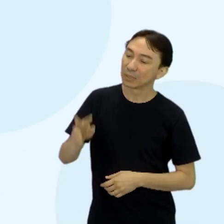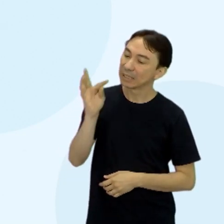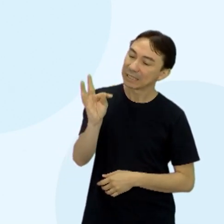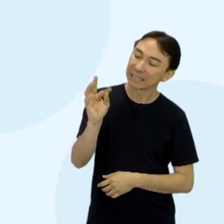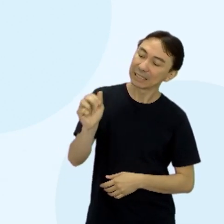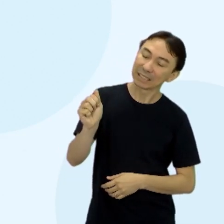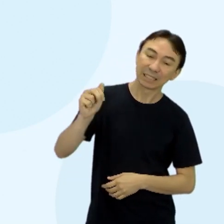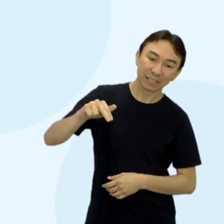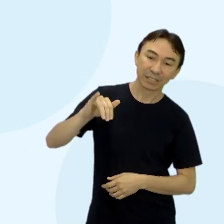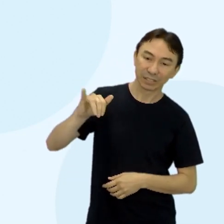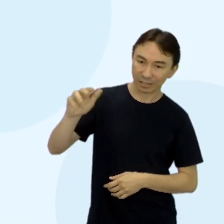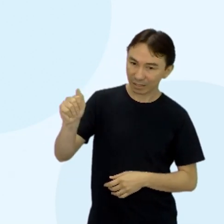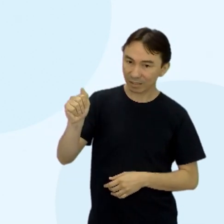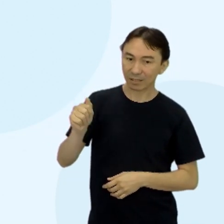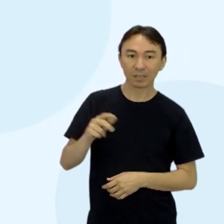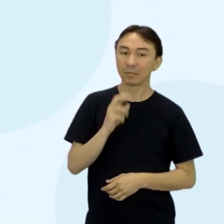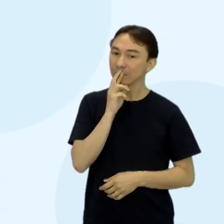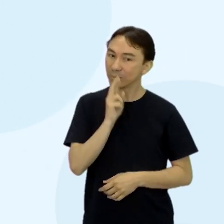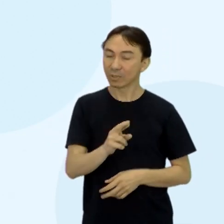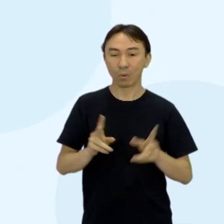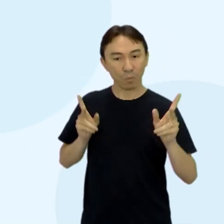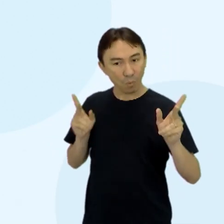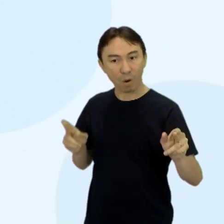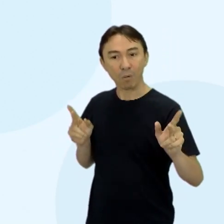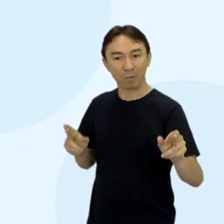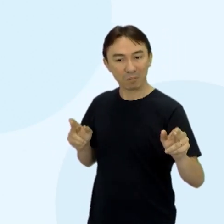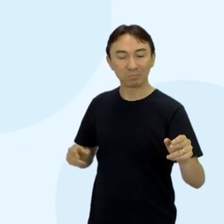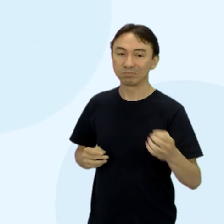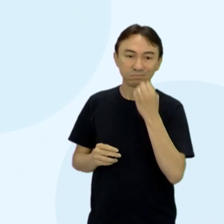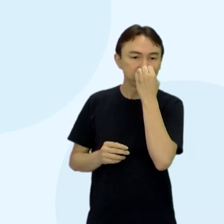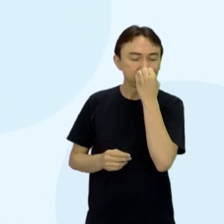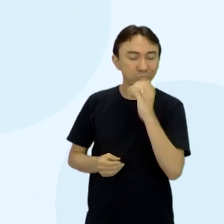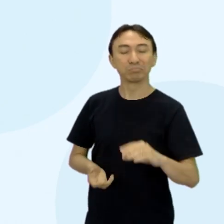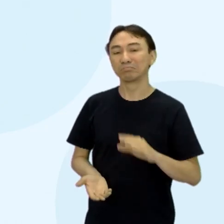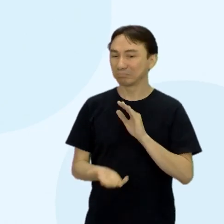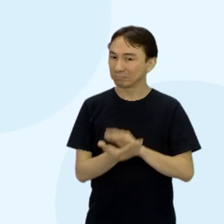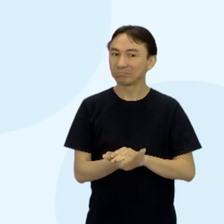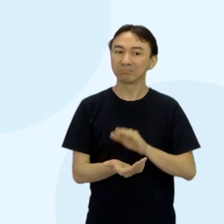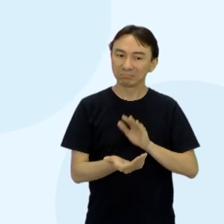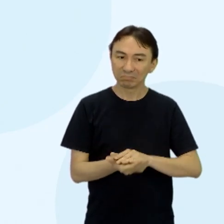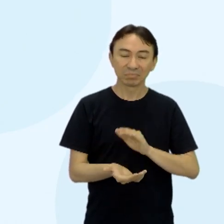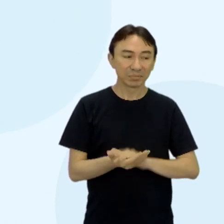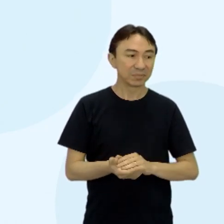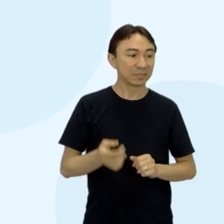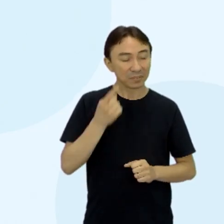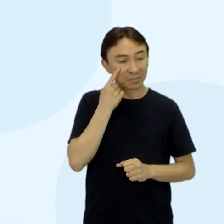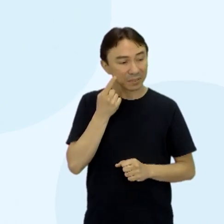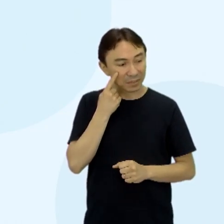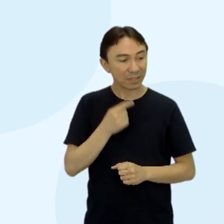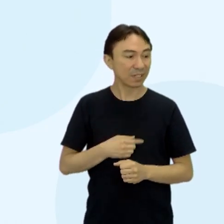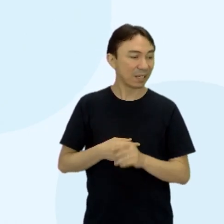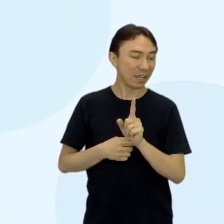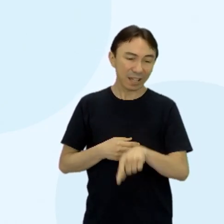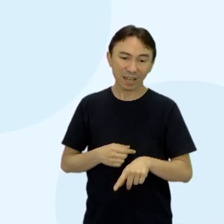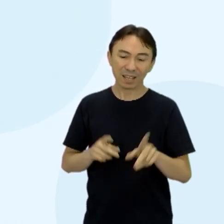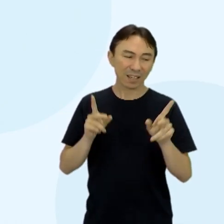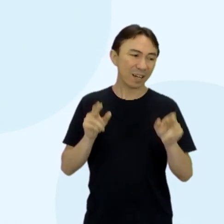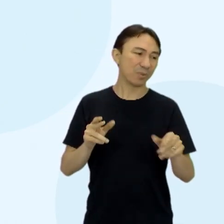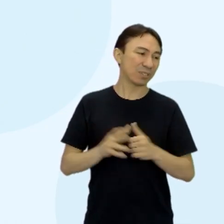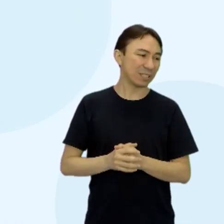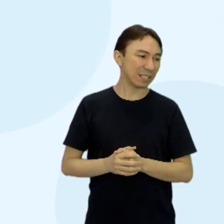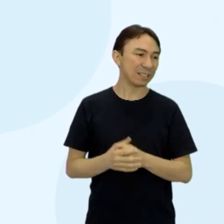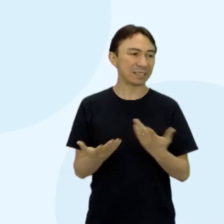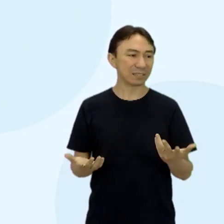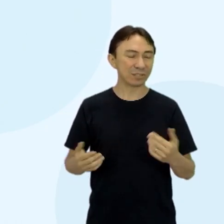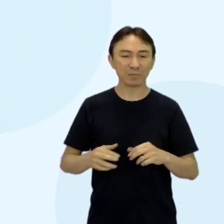essa resolução. Muito bom, muito bom. Então olha aí, gente. Ó, perceba que eu estou trabalhando como se fosse duas cumbuquinhas da